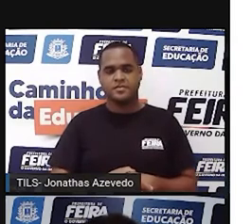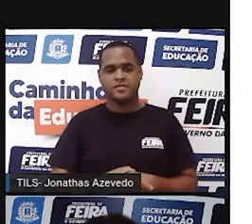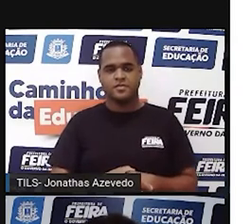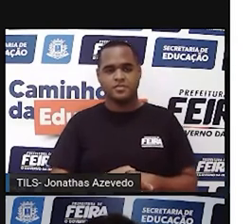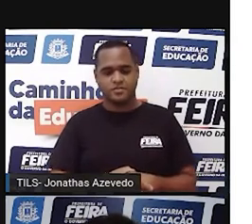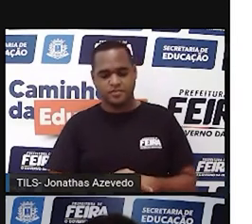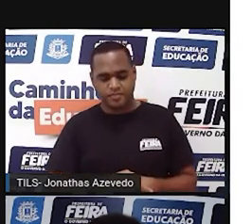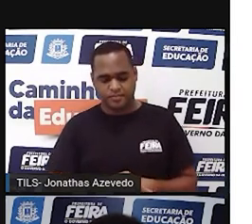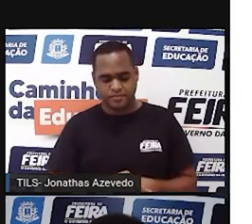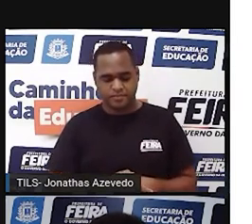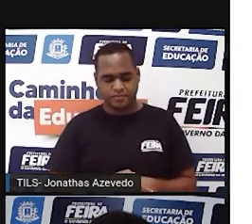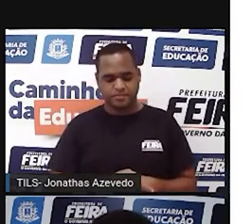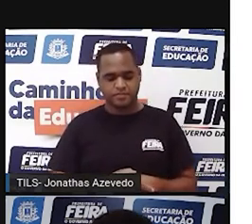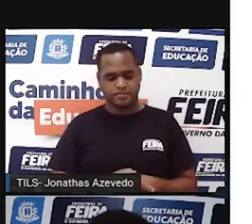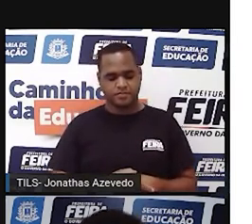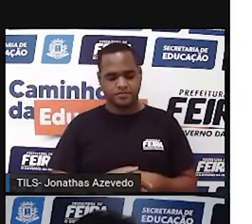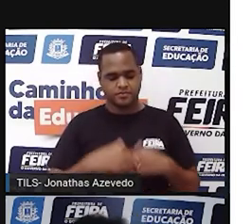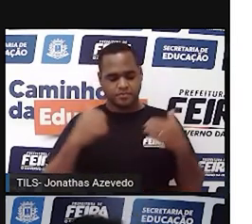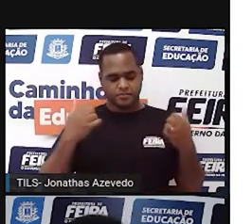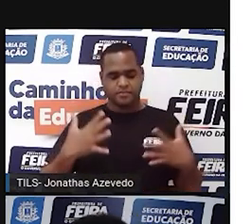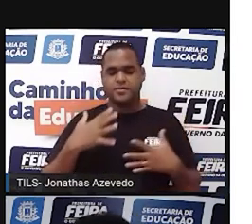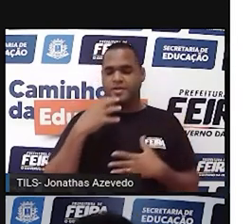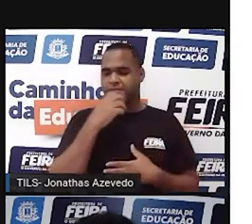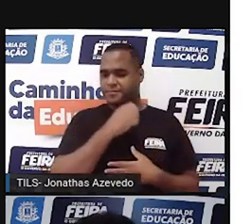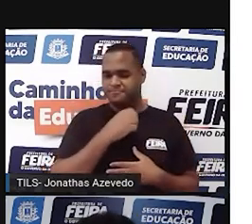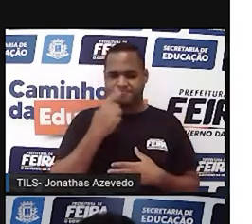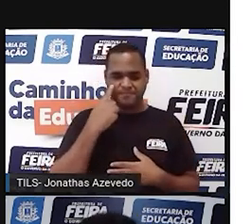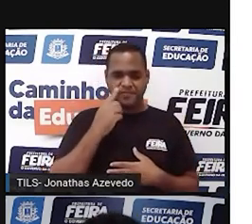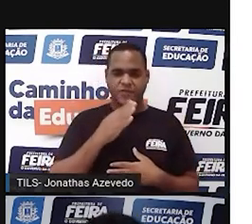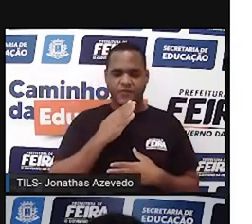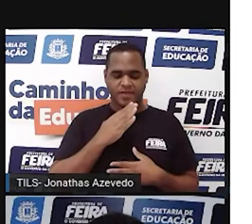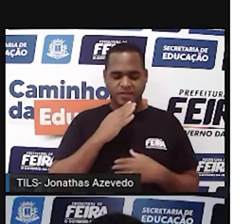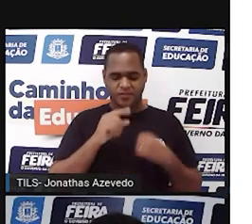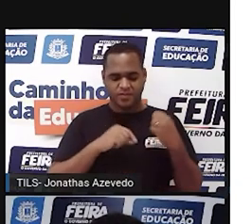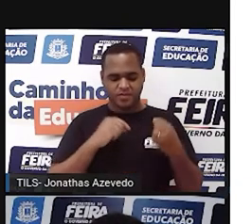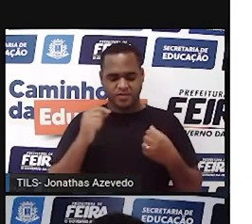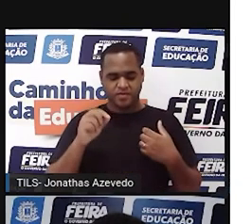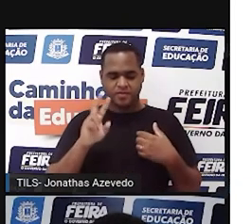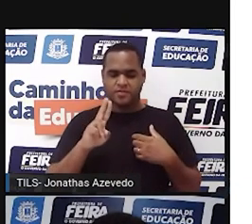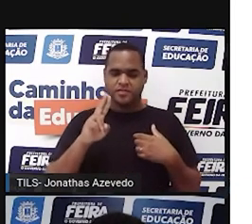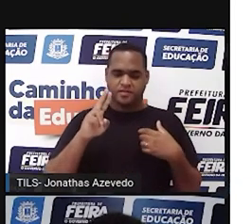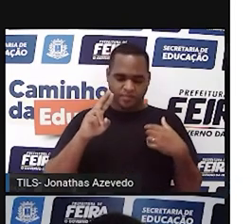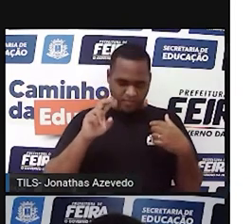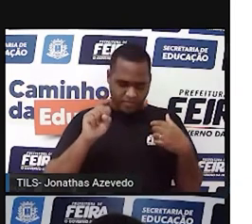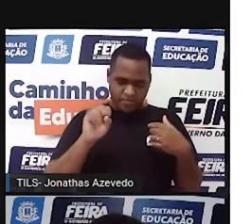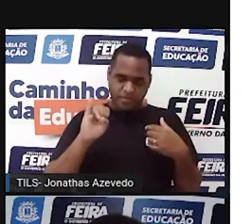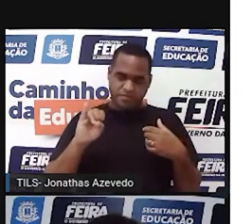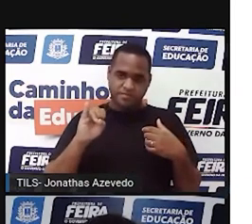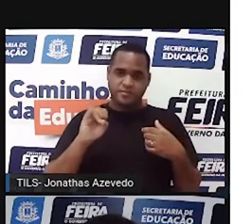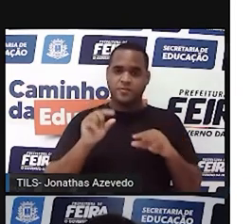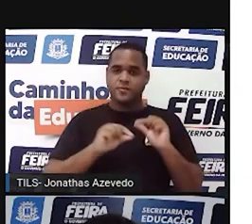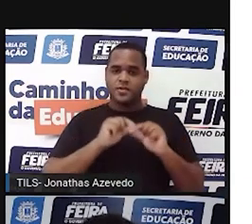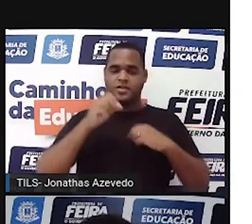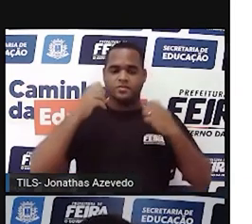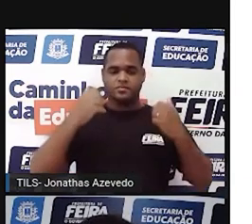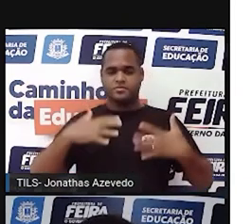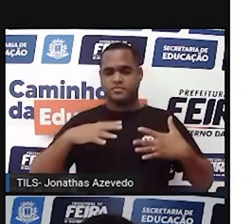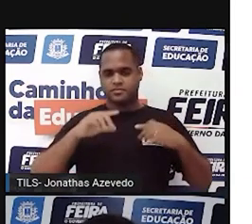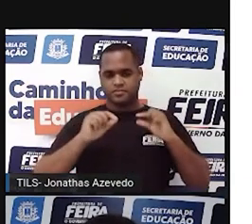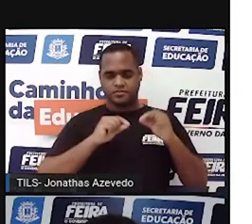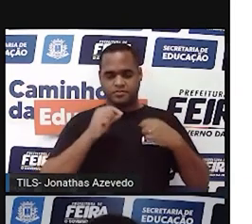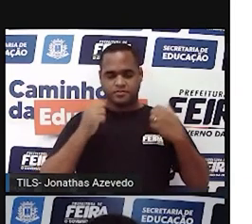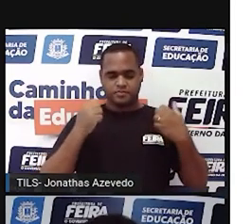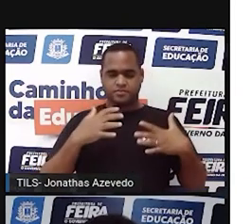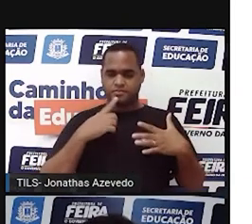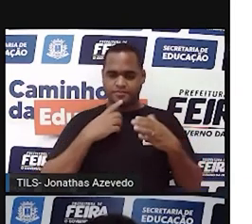vamos aprender aqui rapidinho a reconhecer algumas unidades de medidas. Então de que forma vai